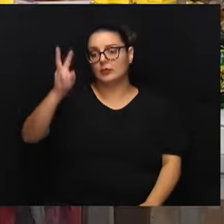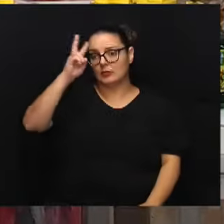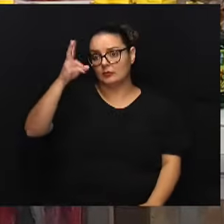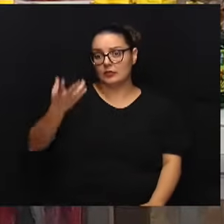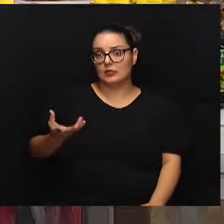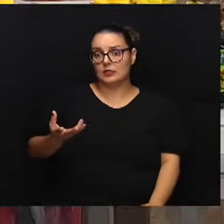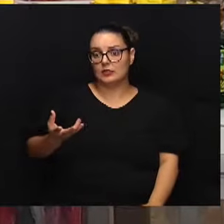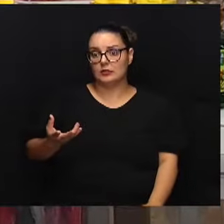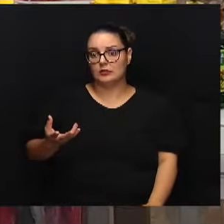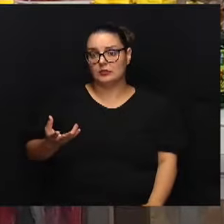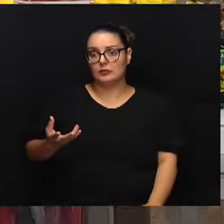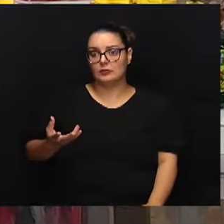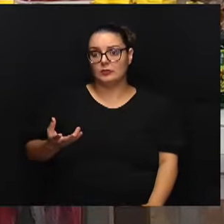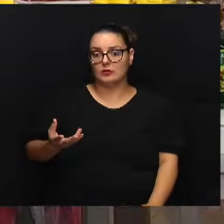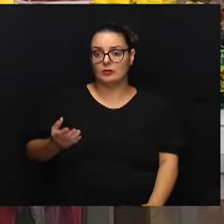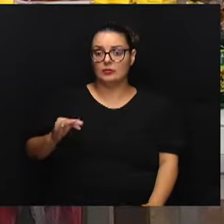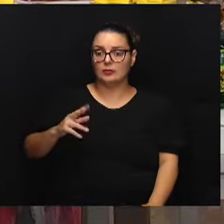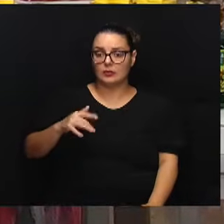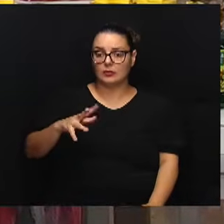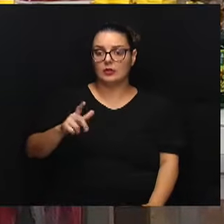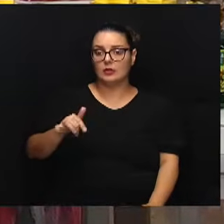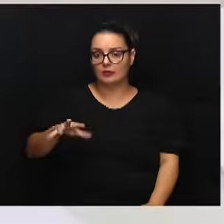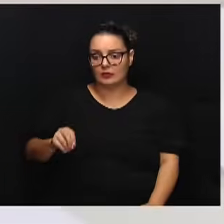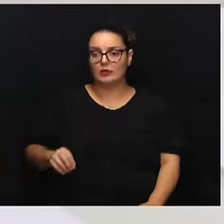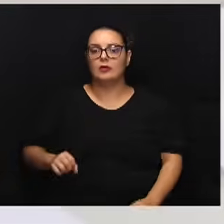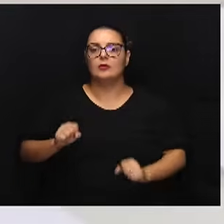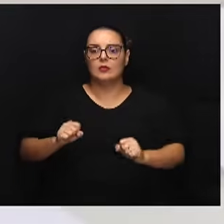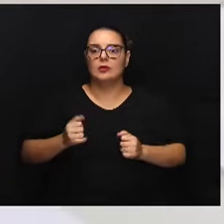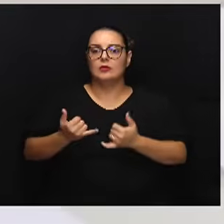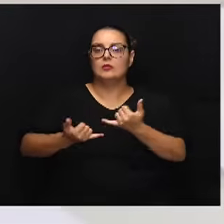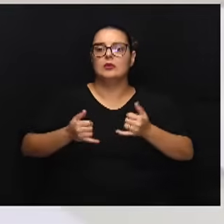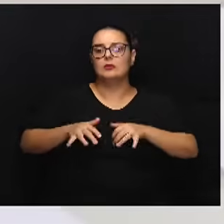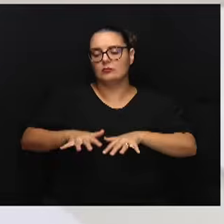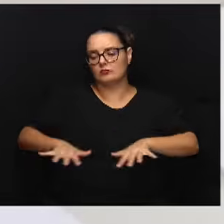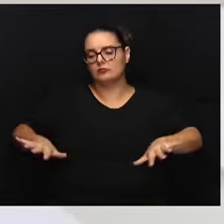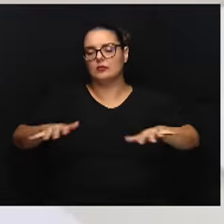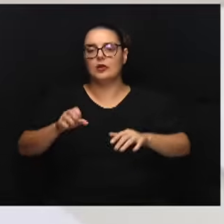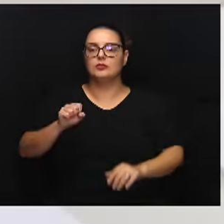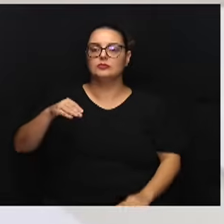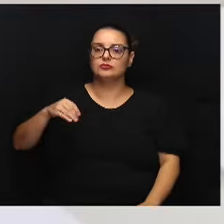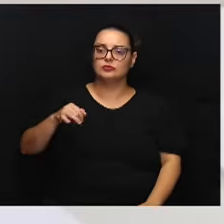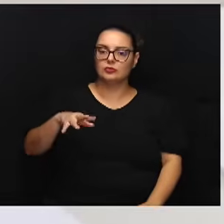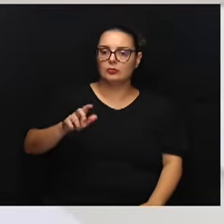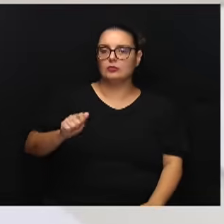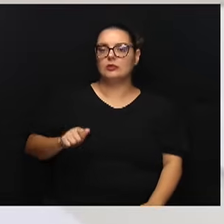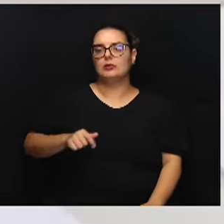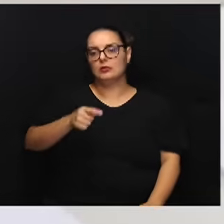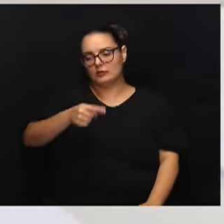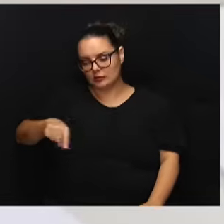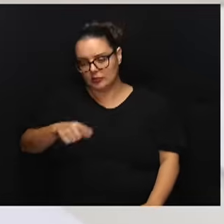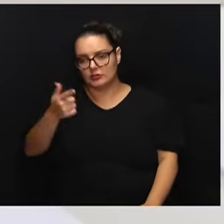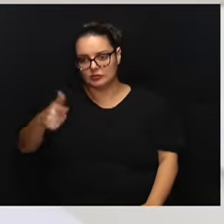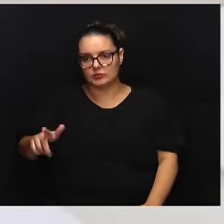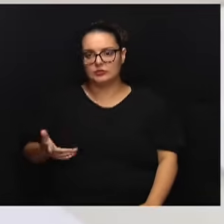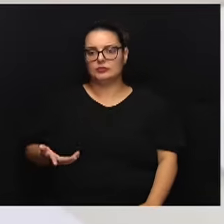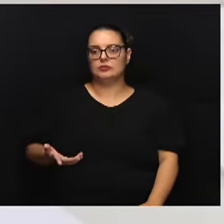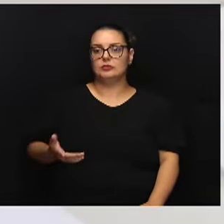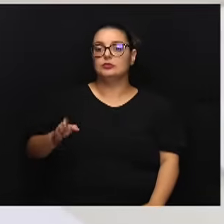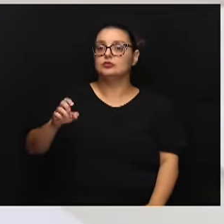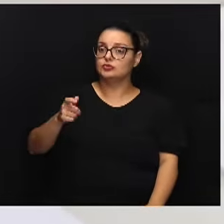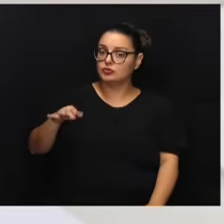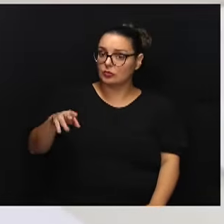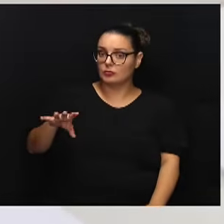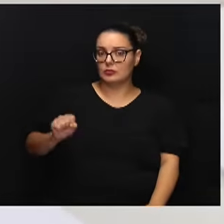fazer com o carvão vegetal, podem brincar com a sombra, ó. Brinquem, passem de novo. Criem sombras.